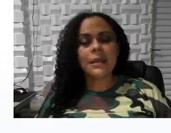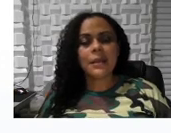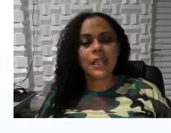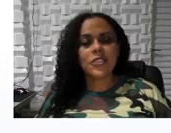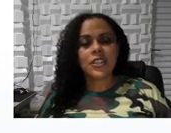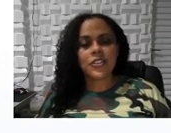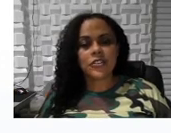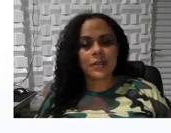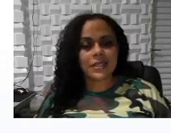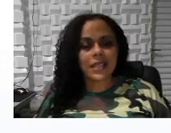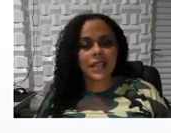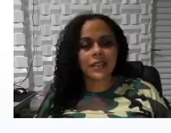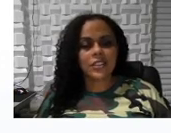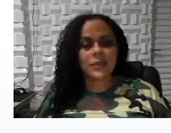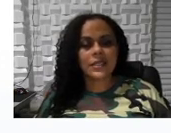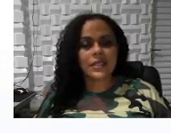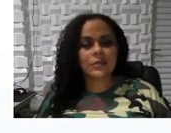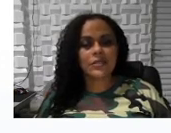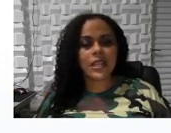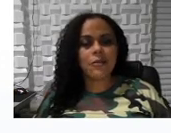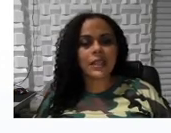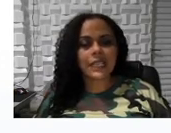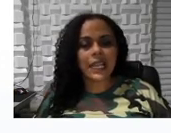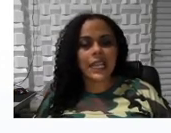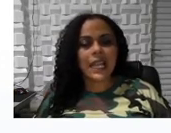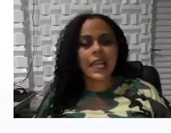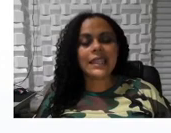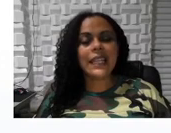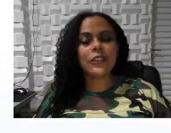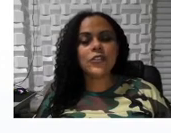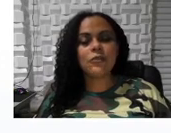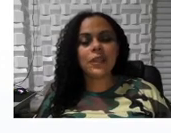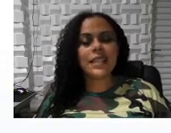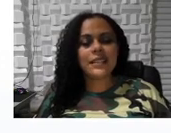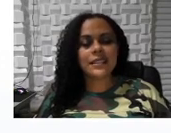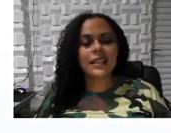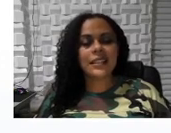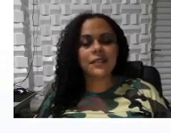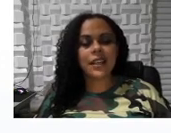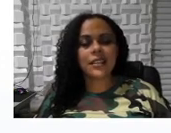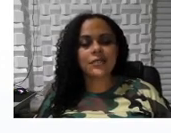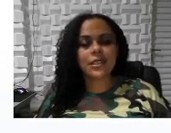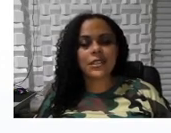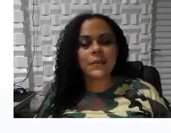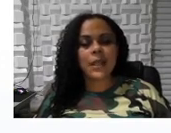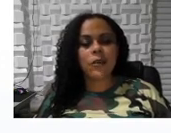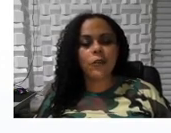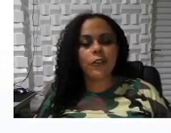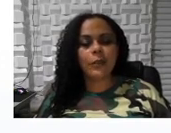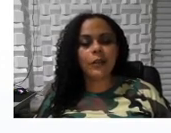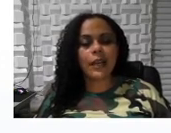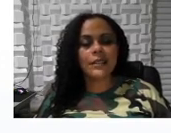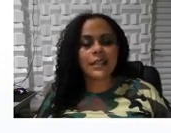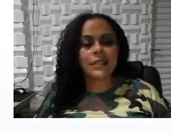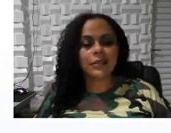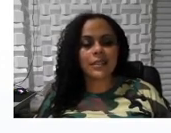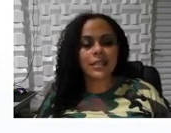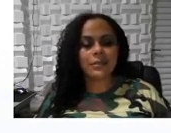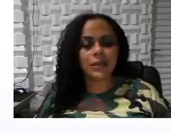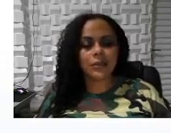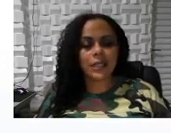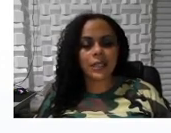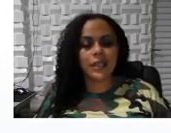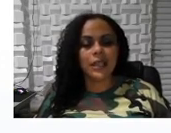Primeiramente, antes de mais nada, nós precisamos enquadrar dentro de uma dessas classificações conforme a localização da sílaba